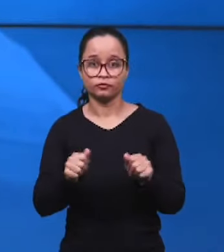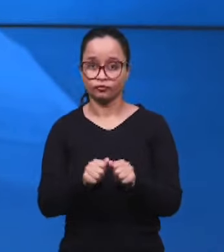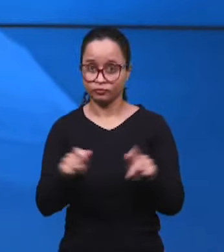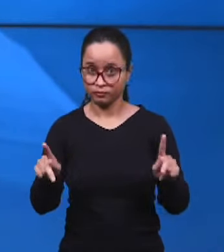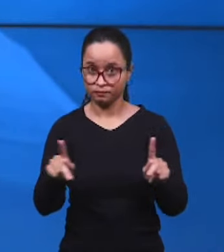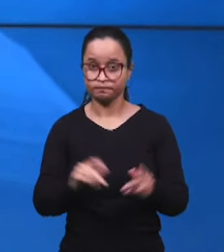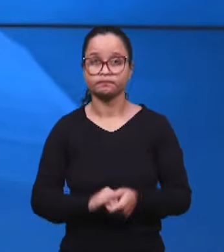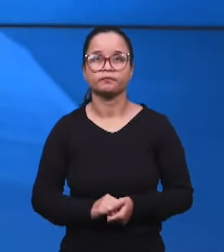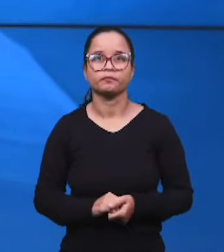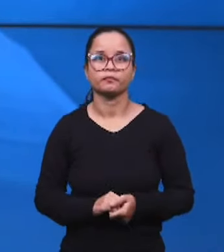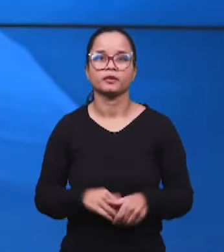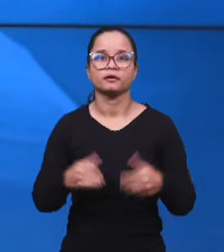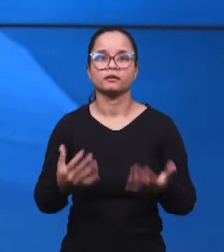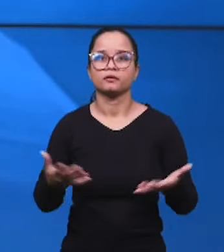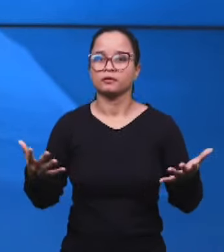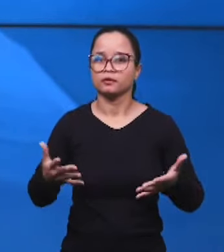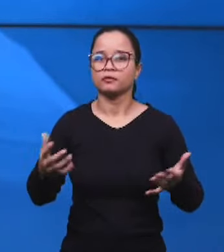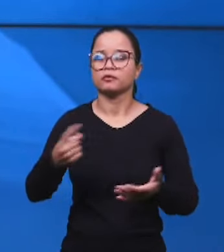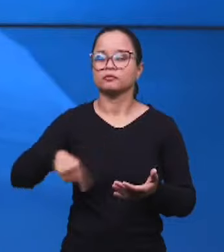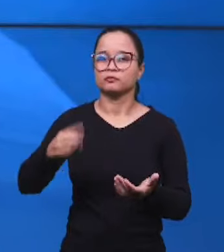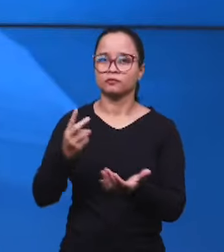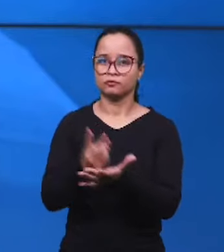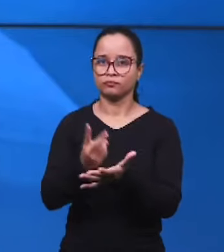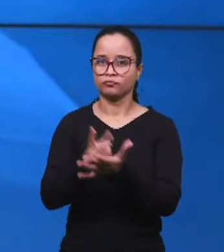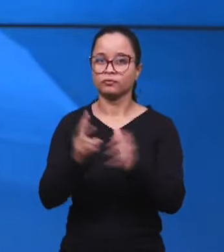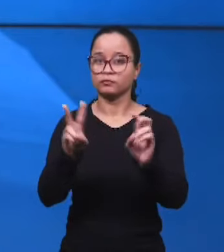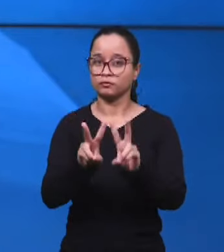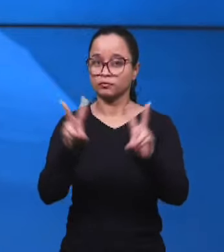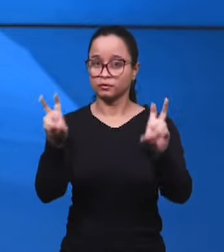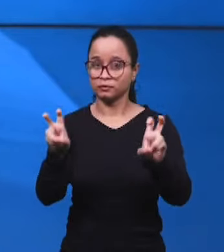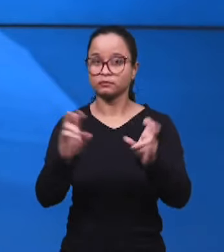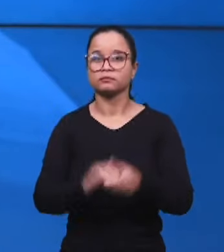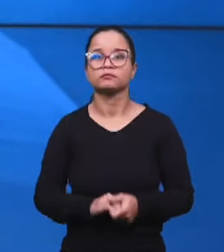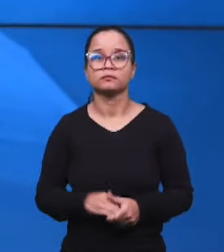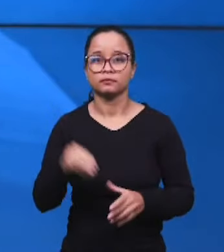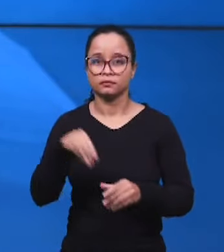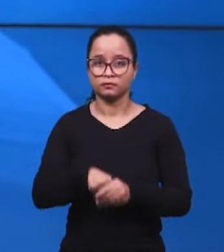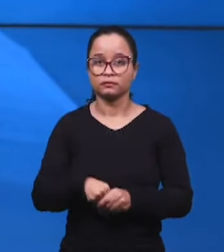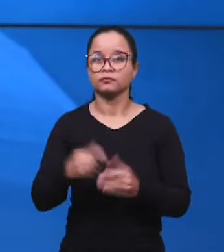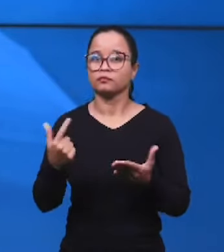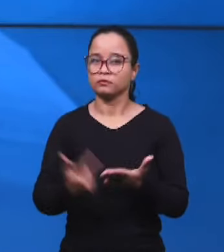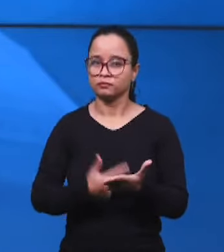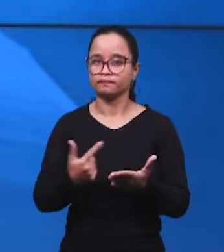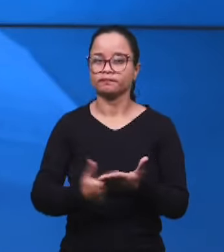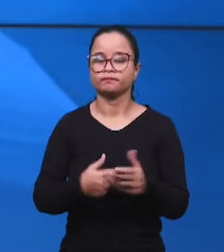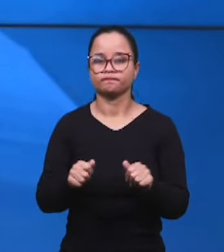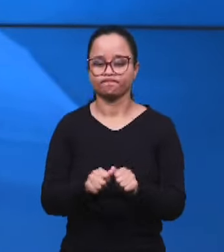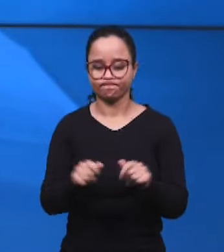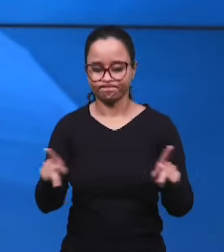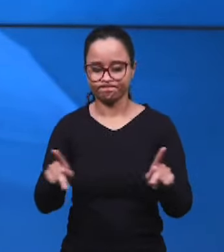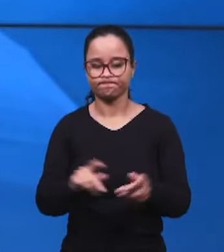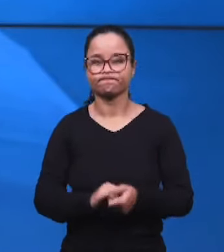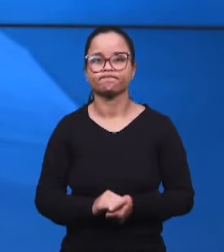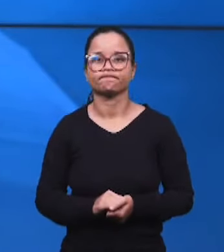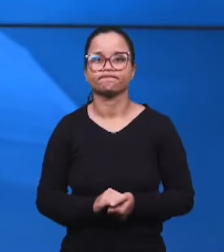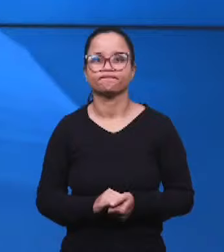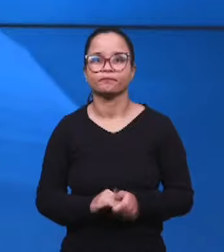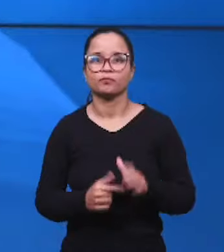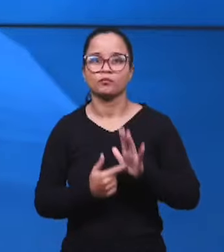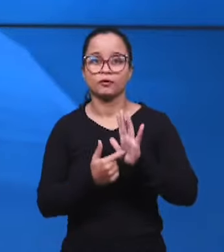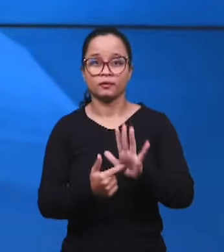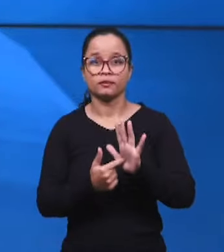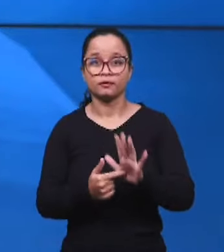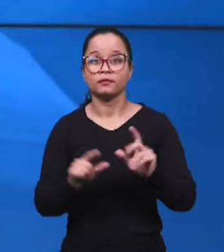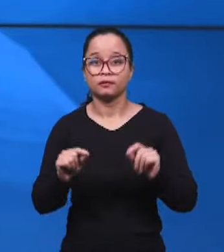isso agora nós vamos então continuar esse assunto dentro do livro de Apocalipse, mostrando a mensagem do Espírito Santo